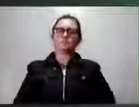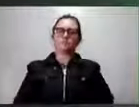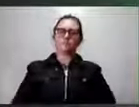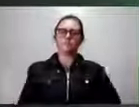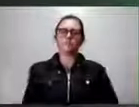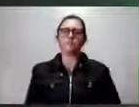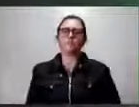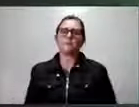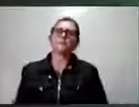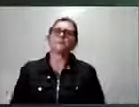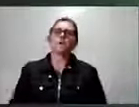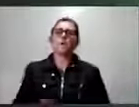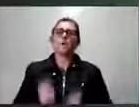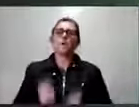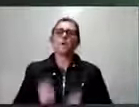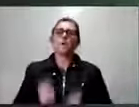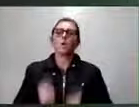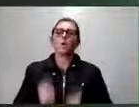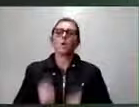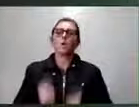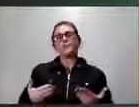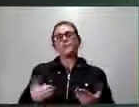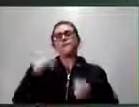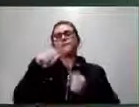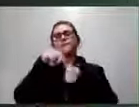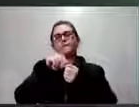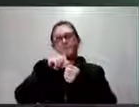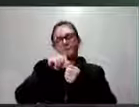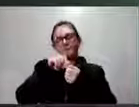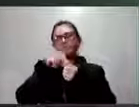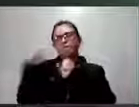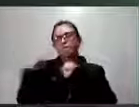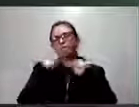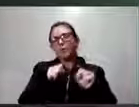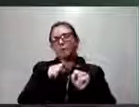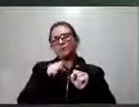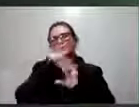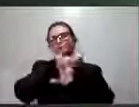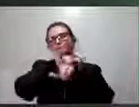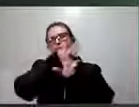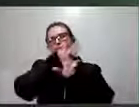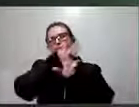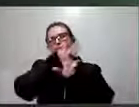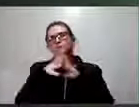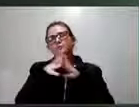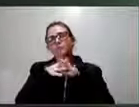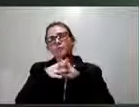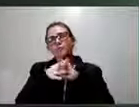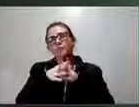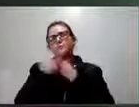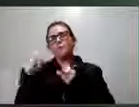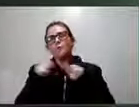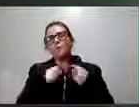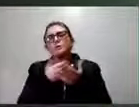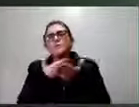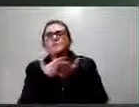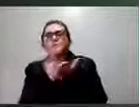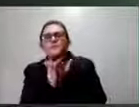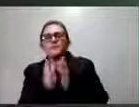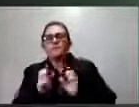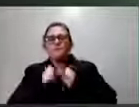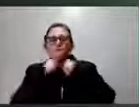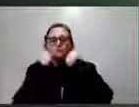Quando é manobrada essa articulação, podem aparecer diferentes complicações. Pode ter uma perda de tônus pela